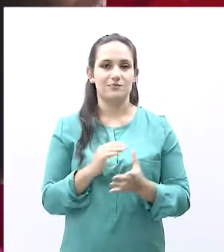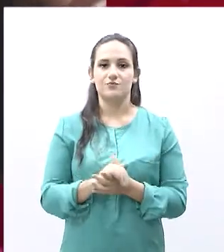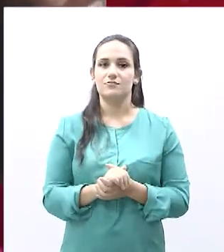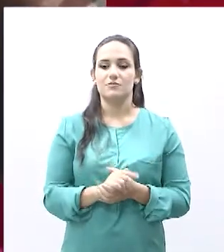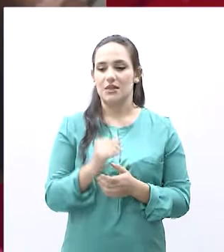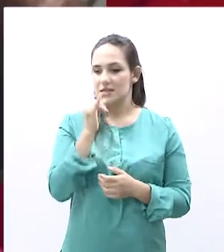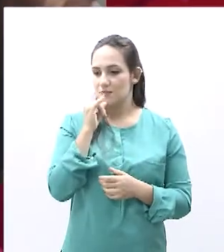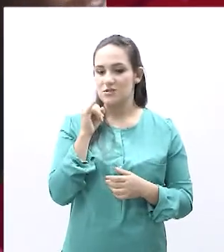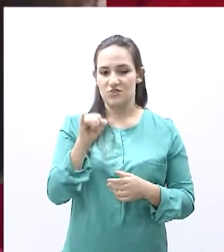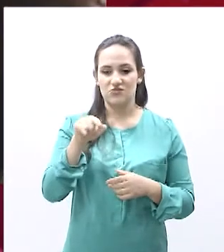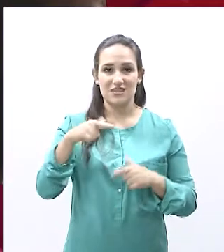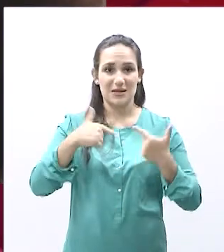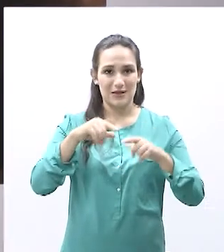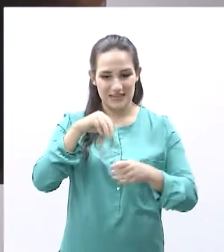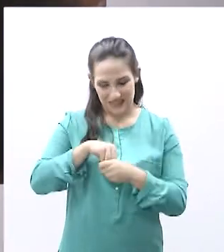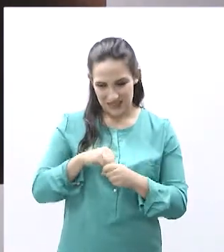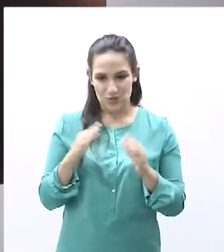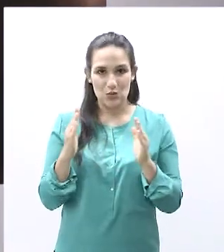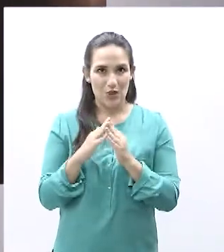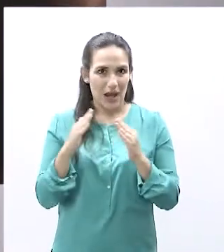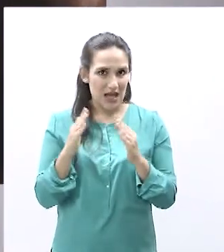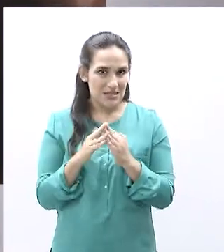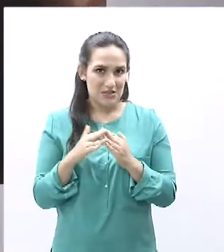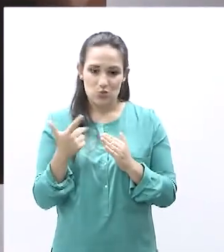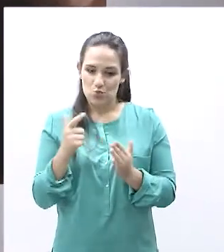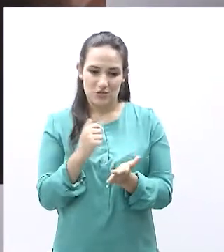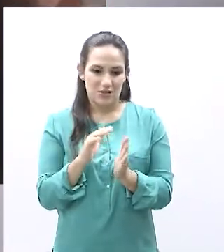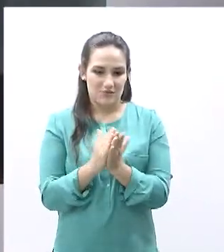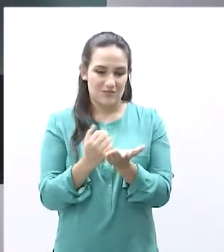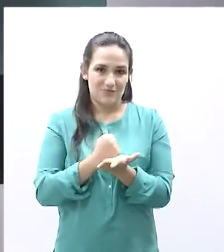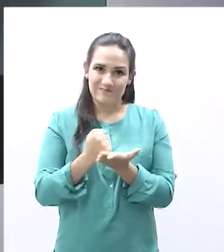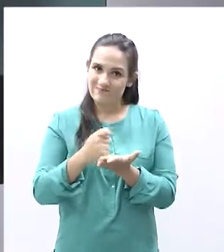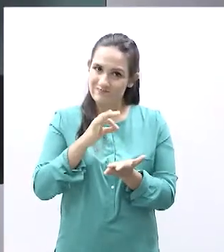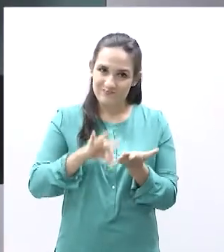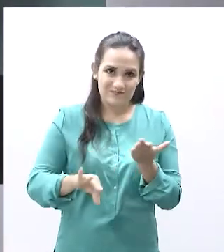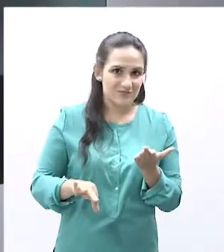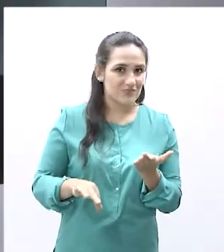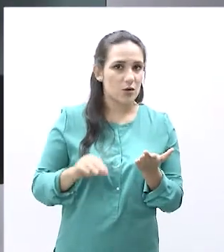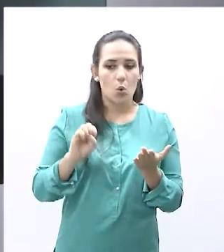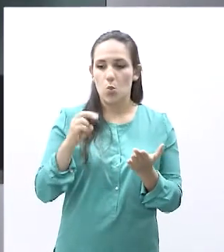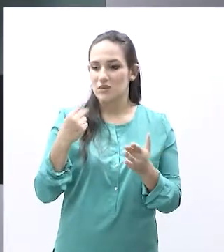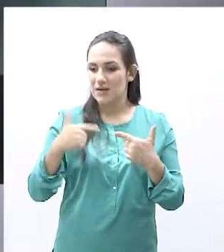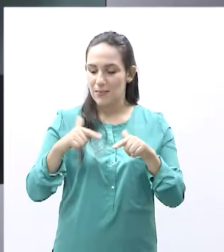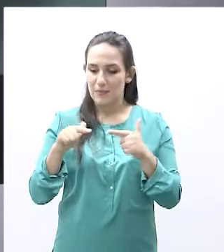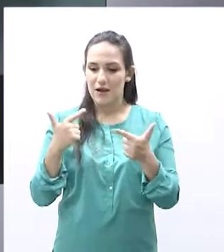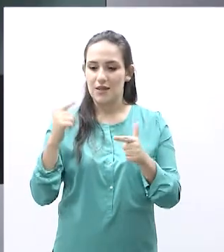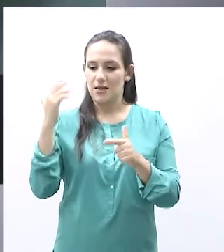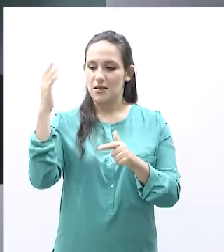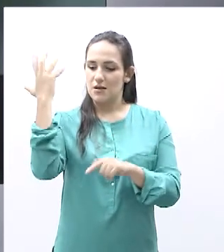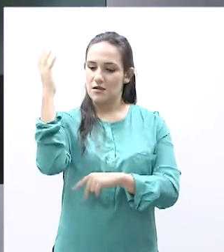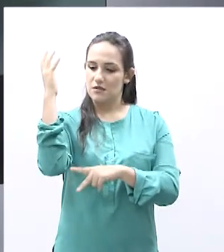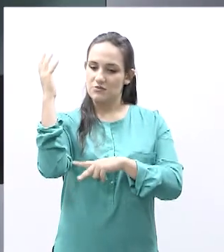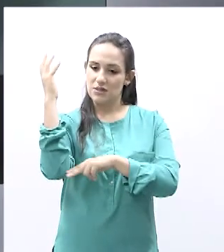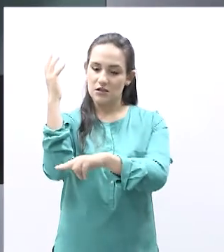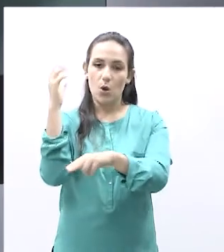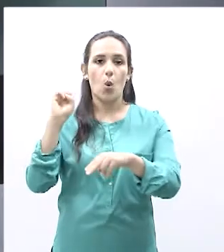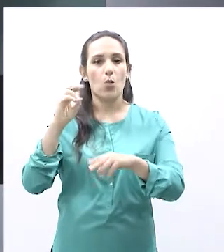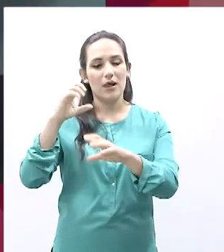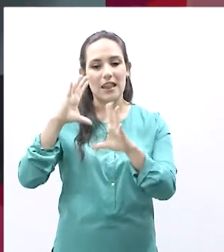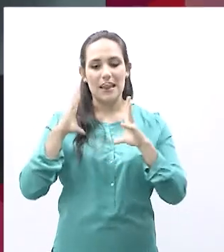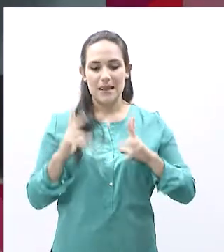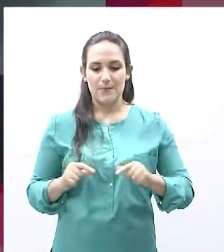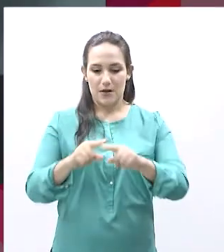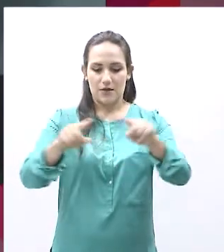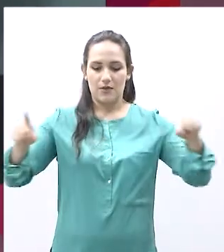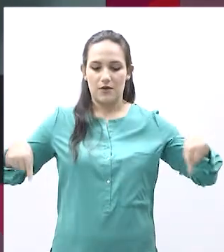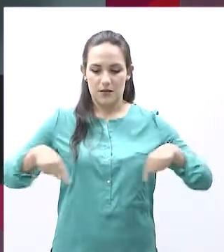os empregados domésticos, os diaristas que não têm registros em carteira, para os jardineiros, como você falou, para os piscineiros, para as